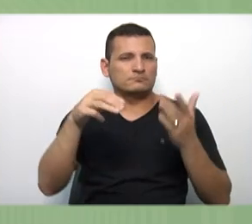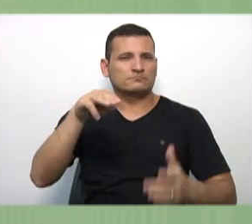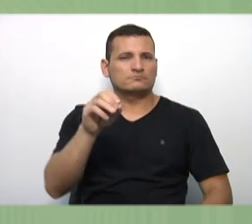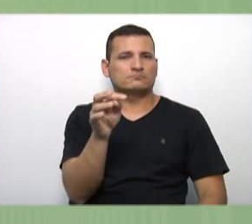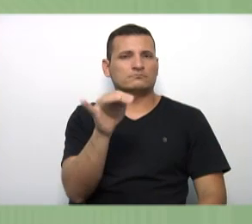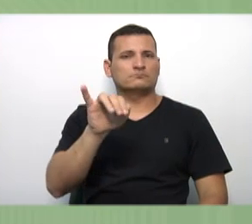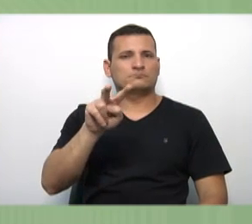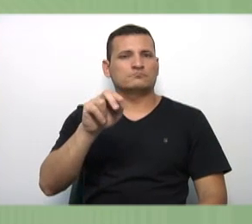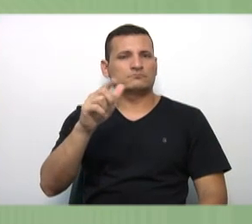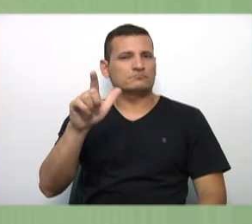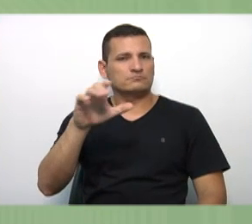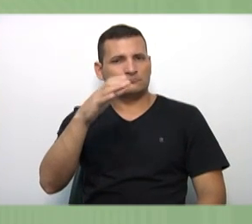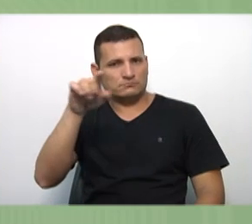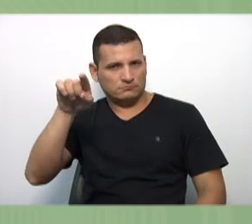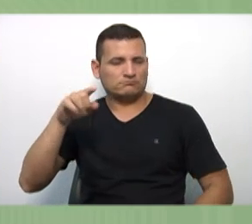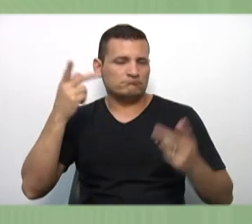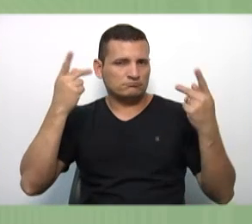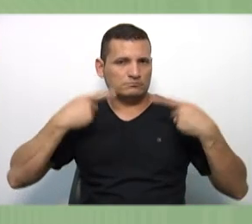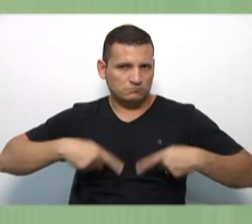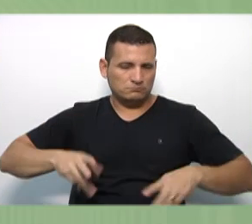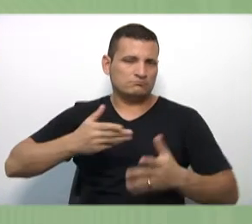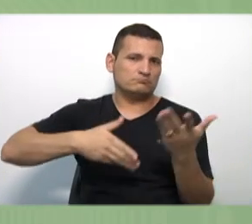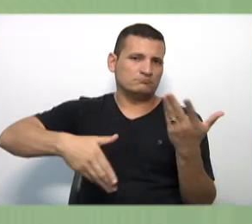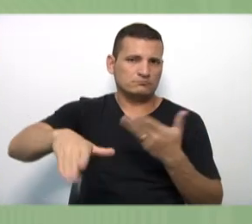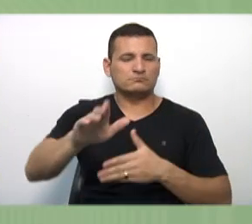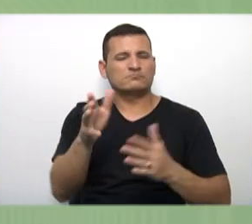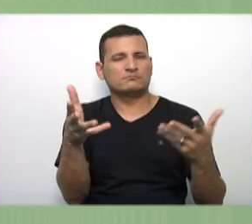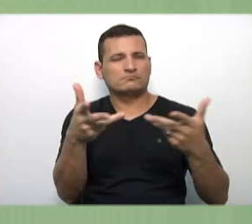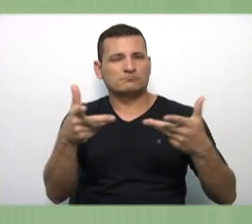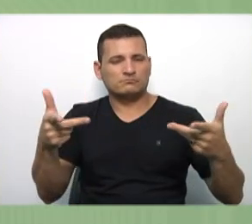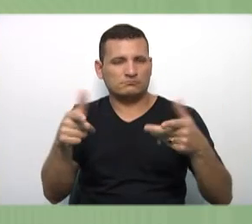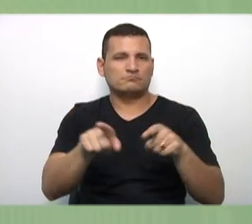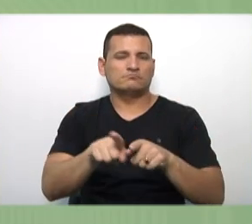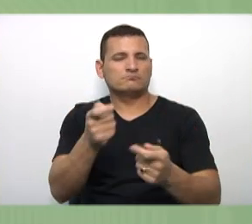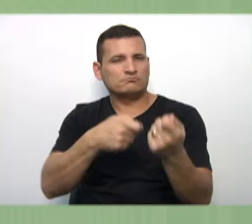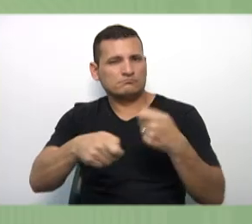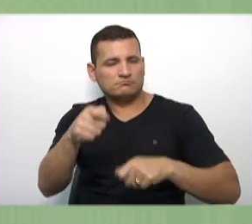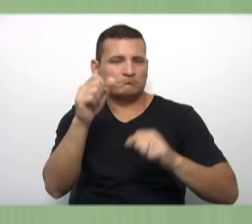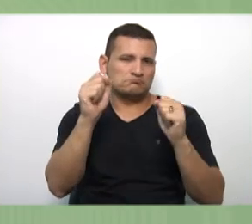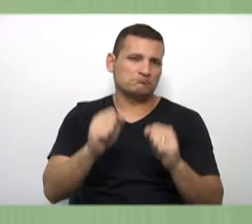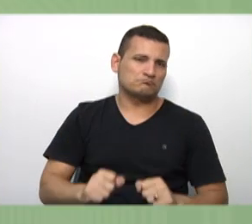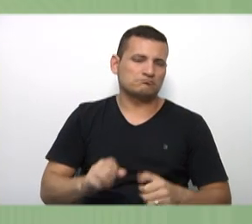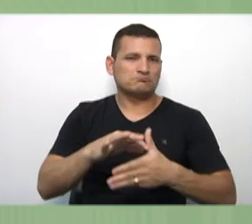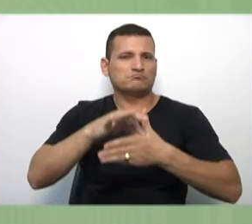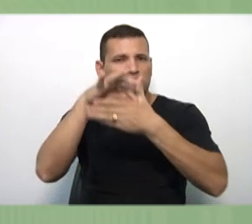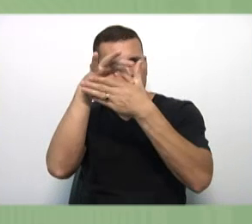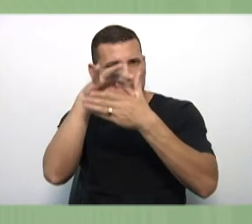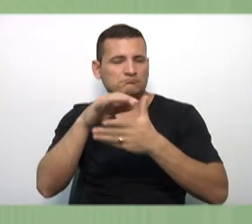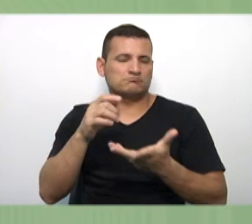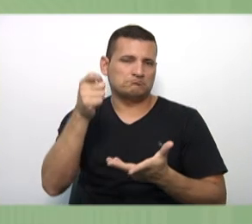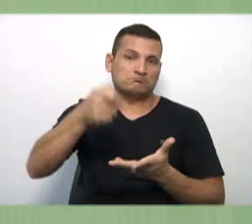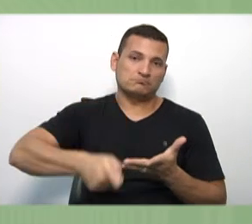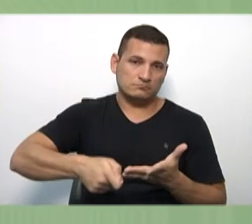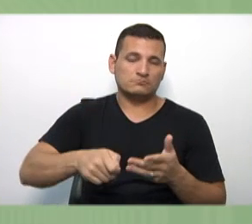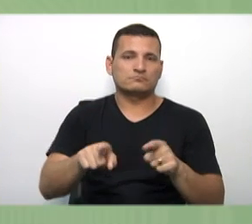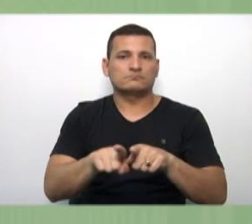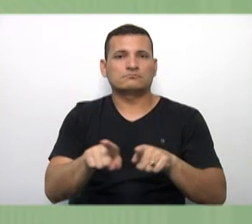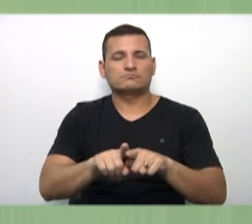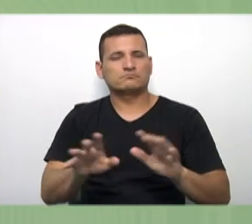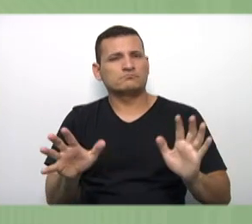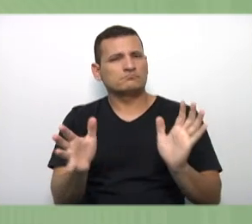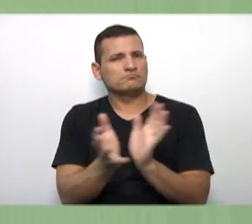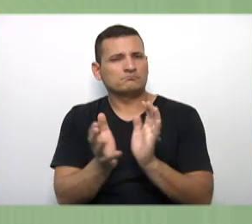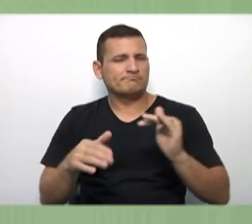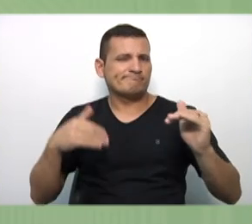relações humanas do trabalho, habilidades dos administradores, poder, autoridade, liderança. Nós vamos falar também sobre equipes de alta